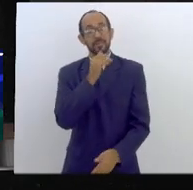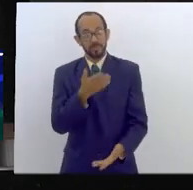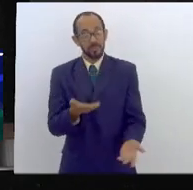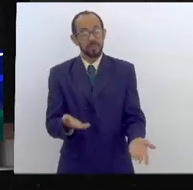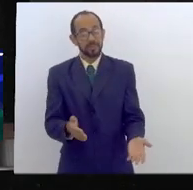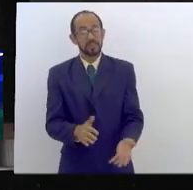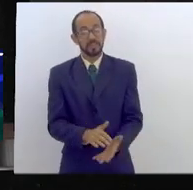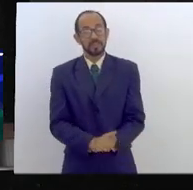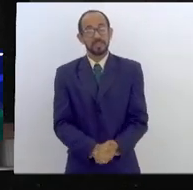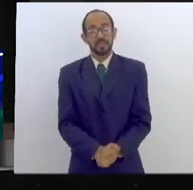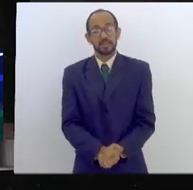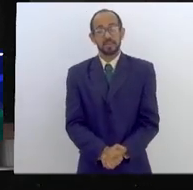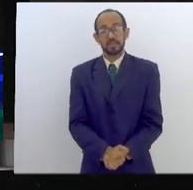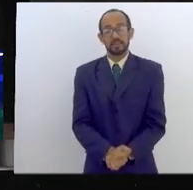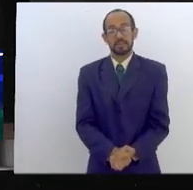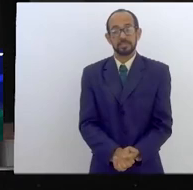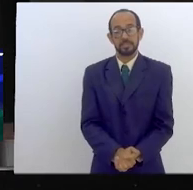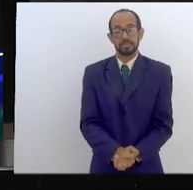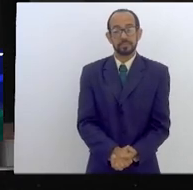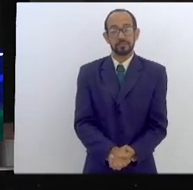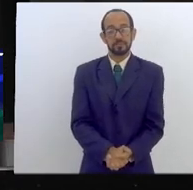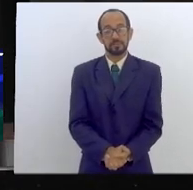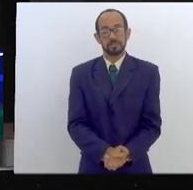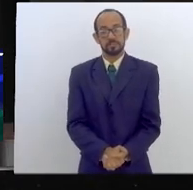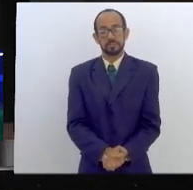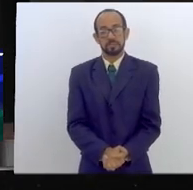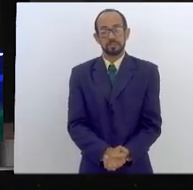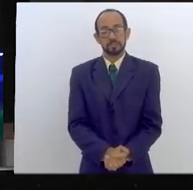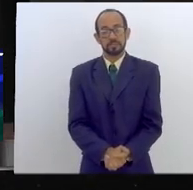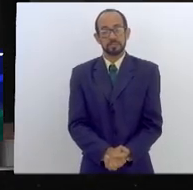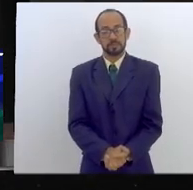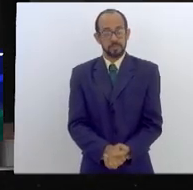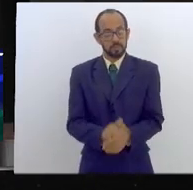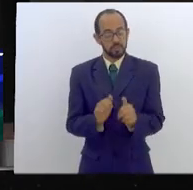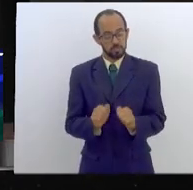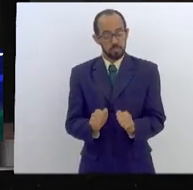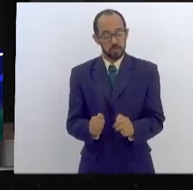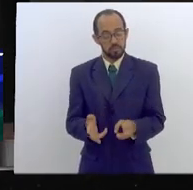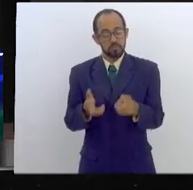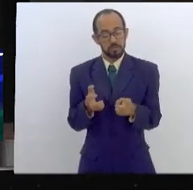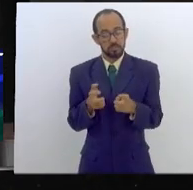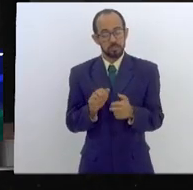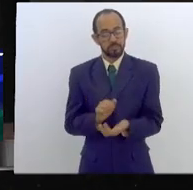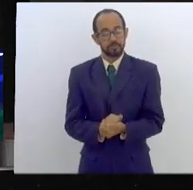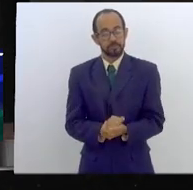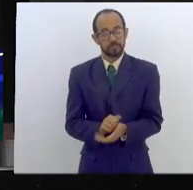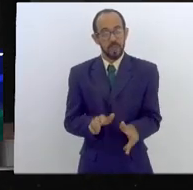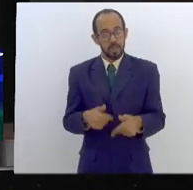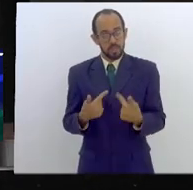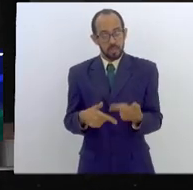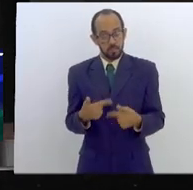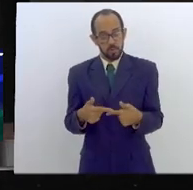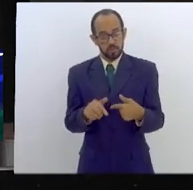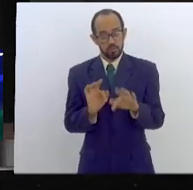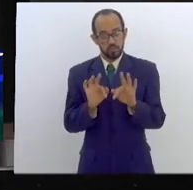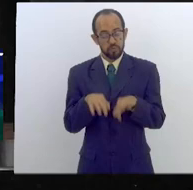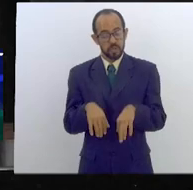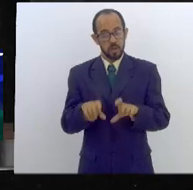ocorrência que a gente não possa prever. E, finalmente, no último